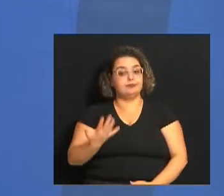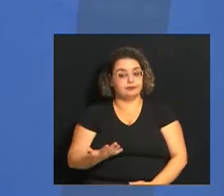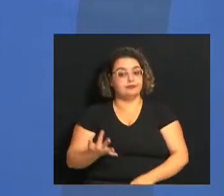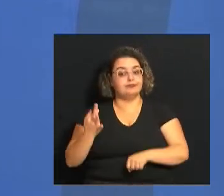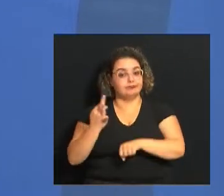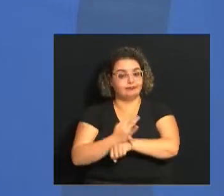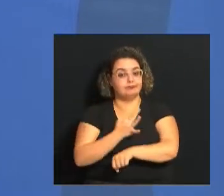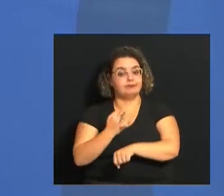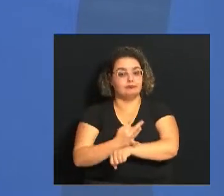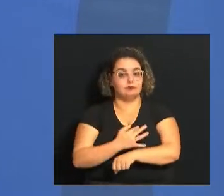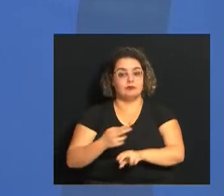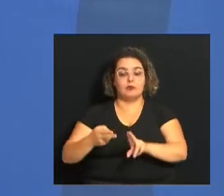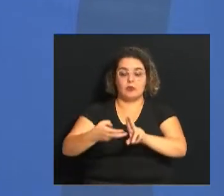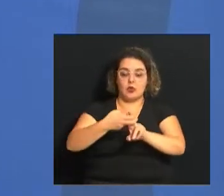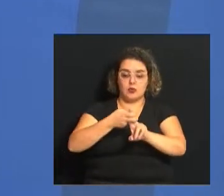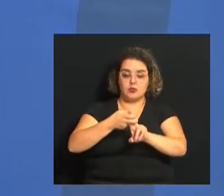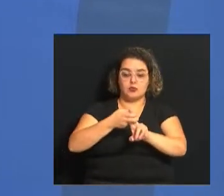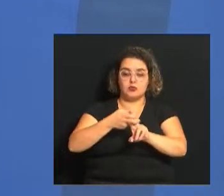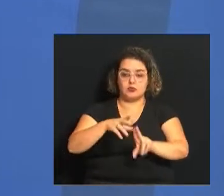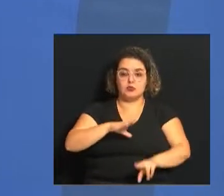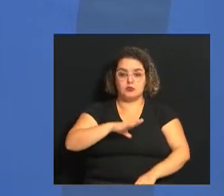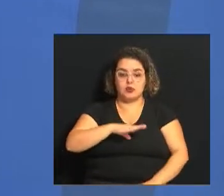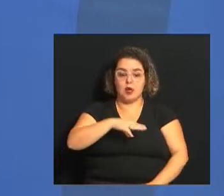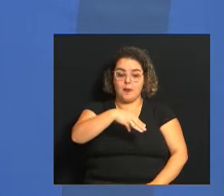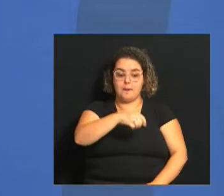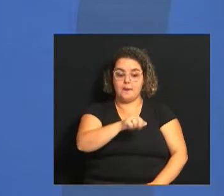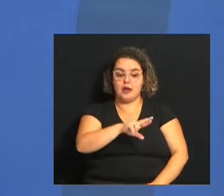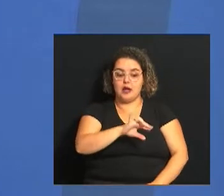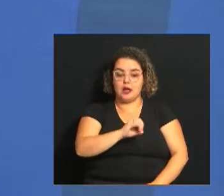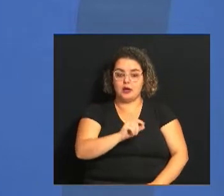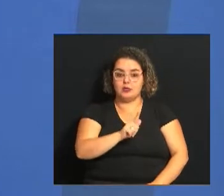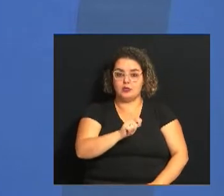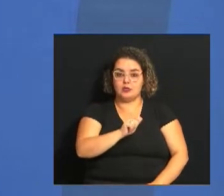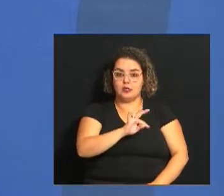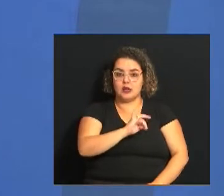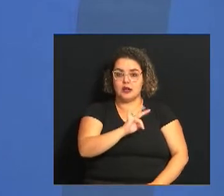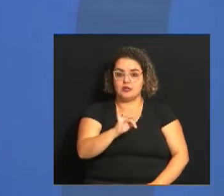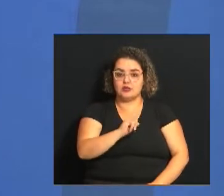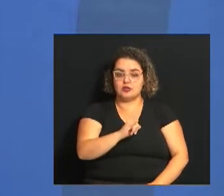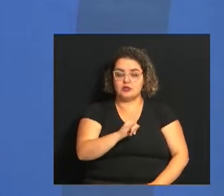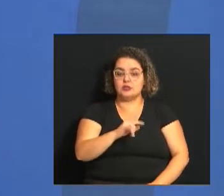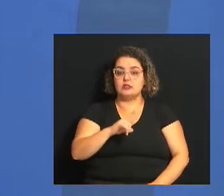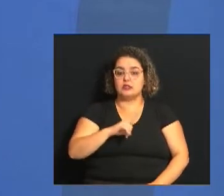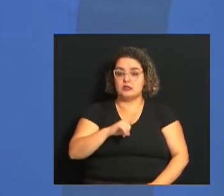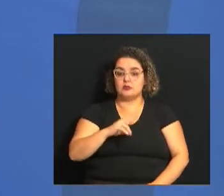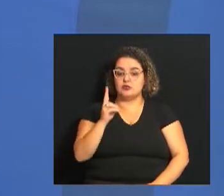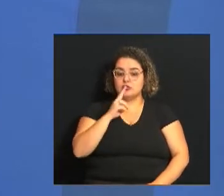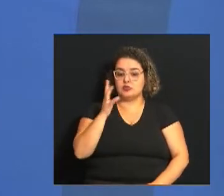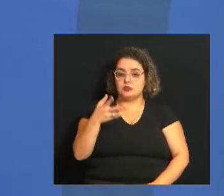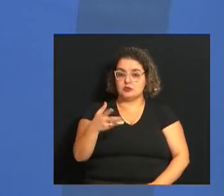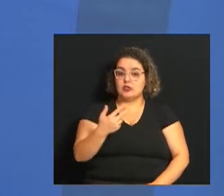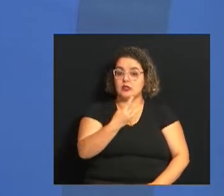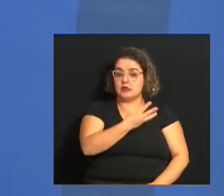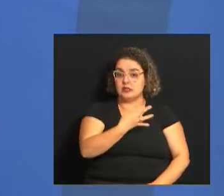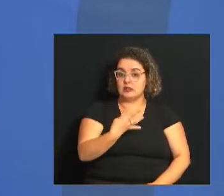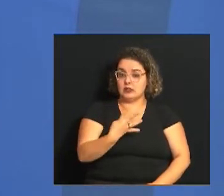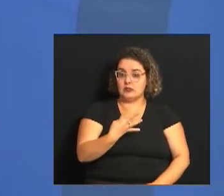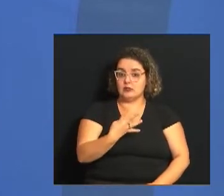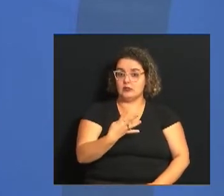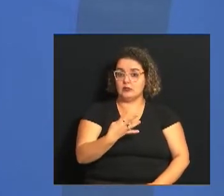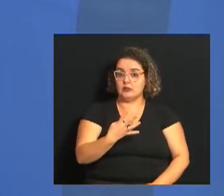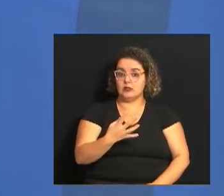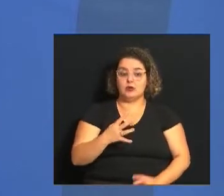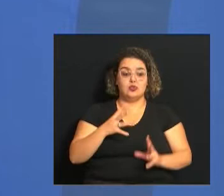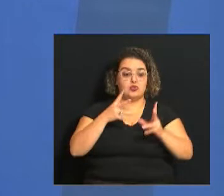no SUS municipal, que é a rede Mário Gatti de urgência e emergência, nós temos 34 leitos, 100%